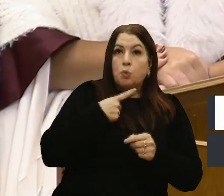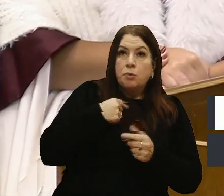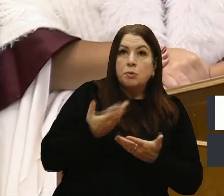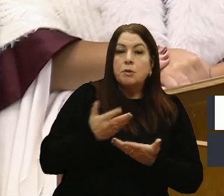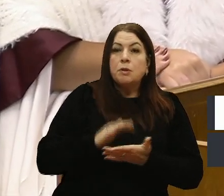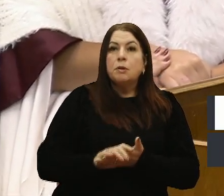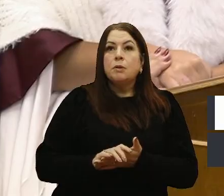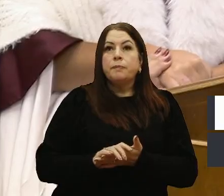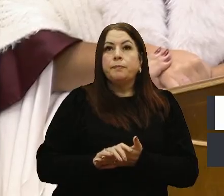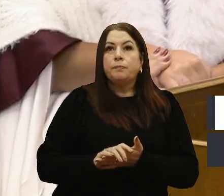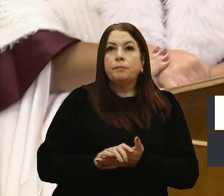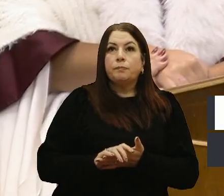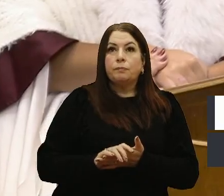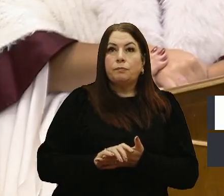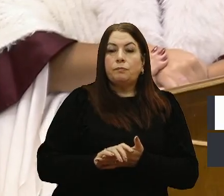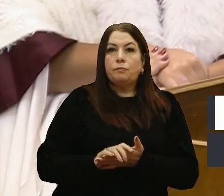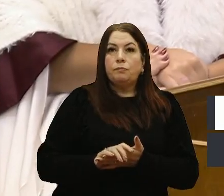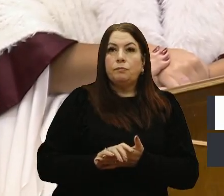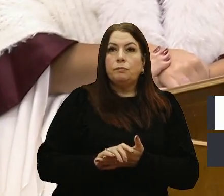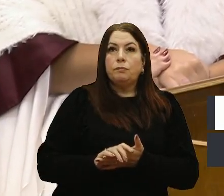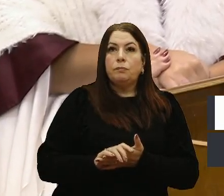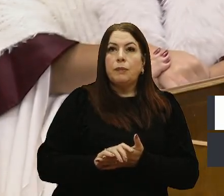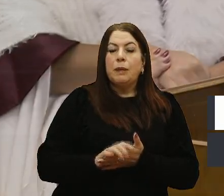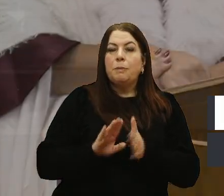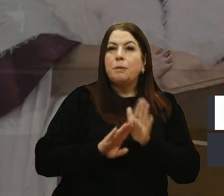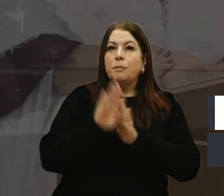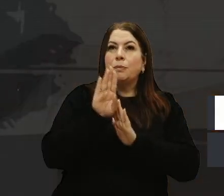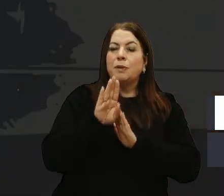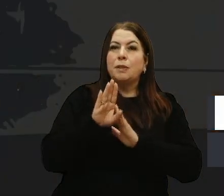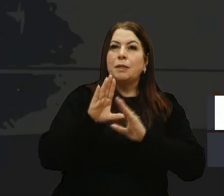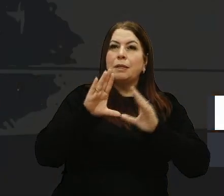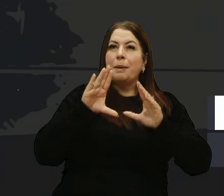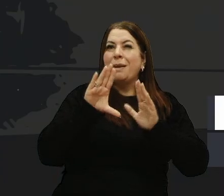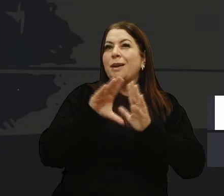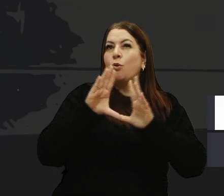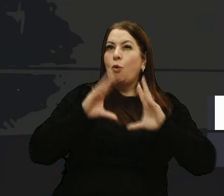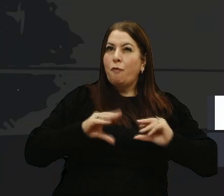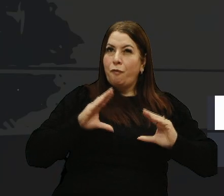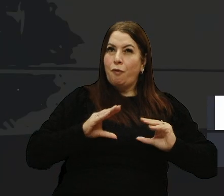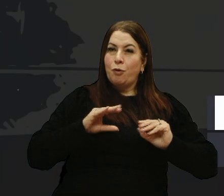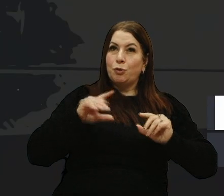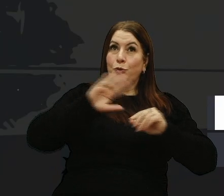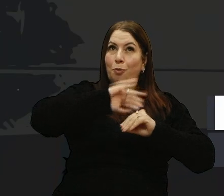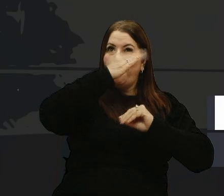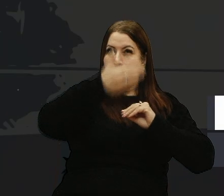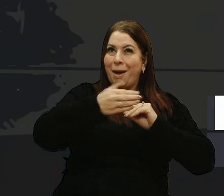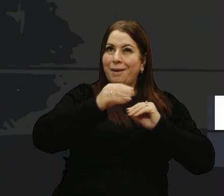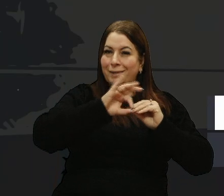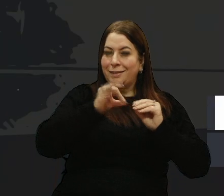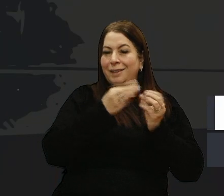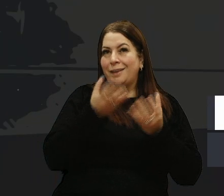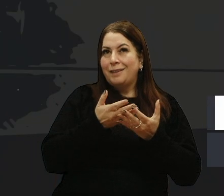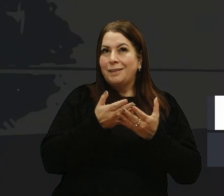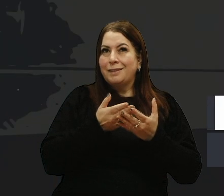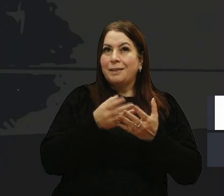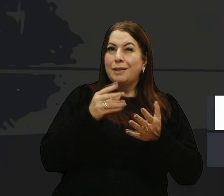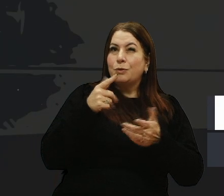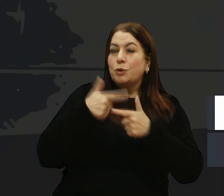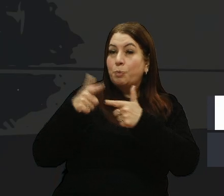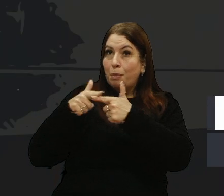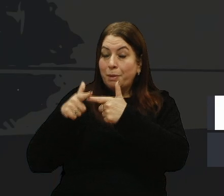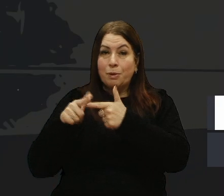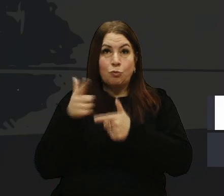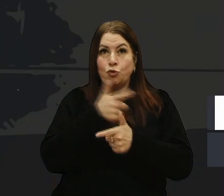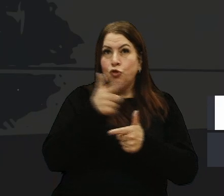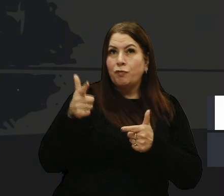gostaria. Os pontos alto conforto térmico, aí fica linkado à questão do parque, porque o parque tem as suas deficiências, então nós